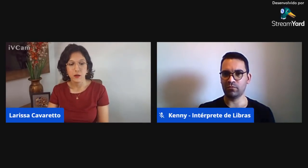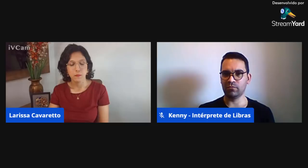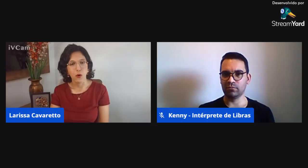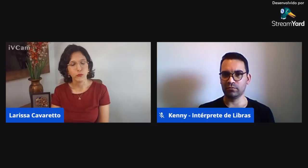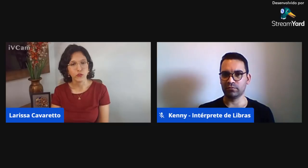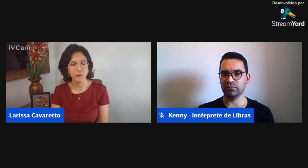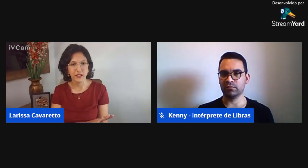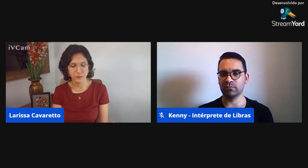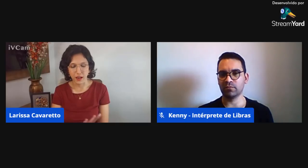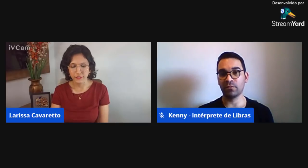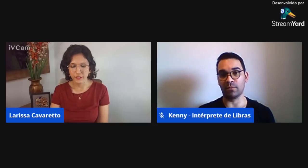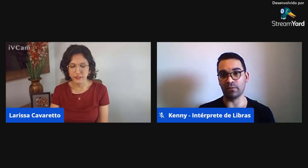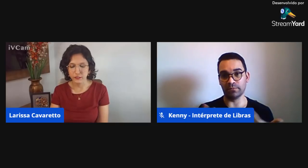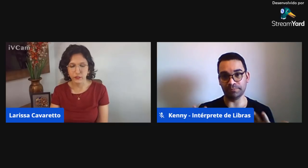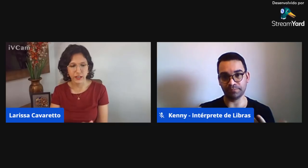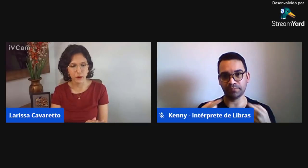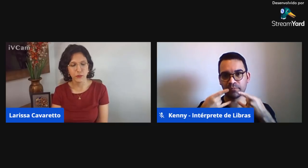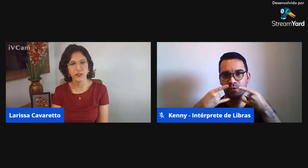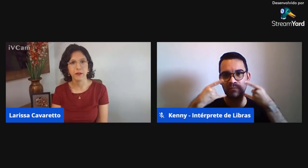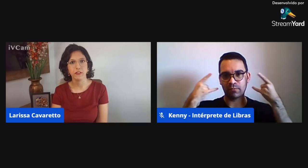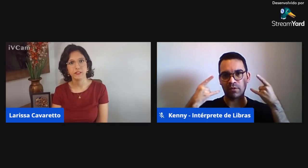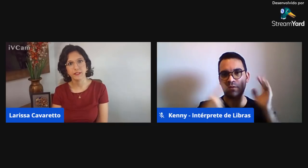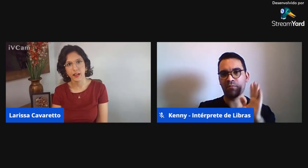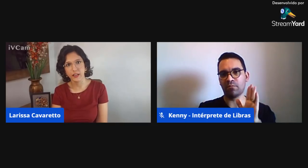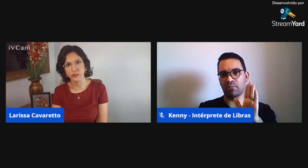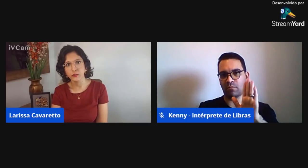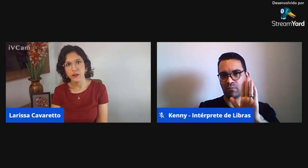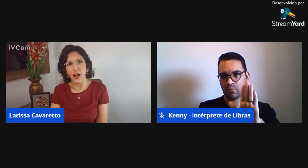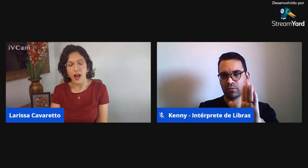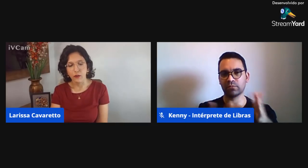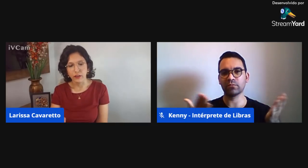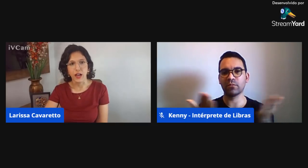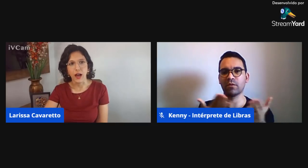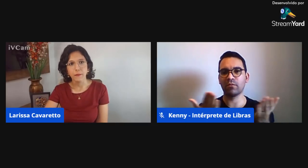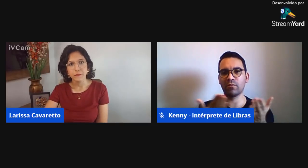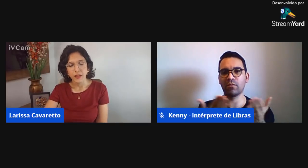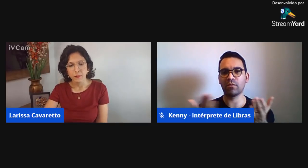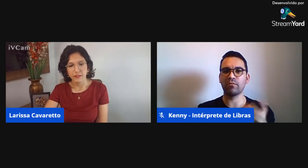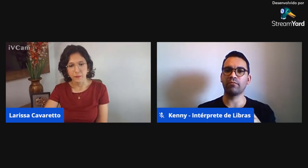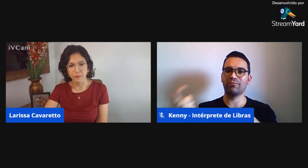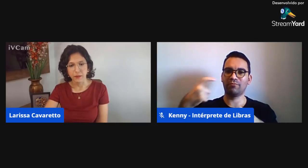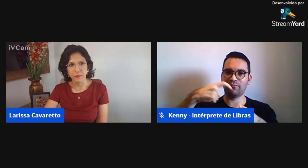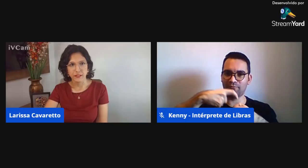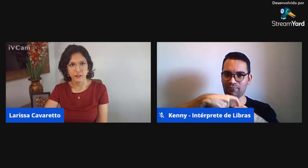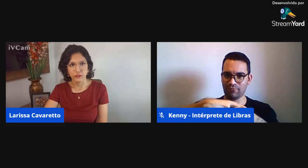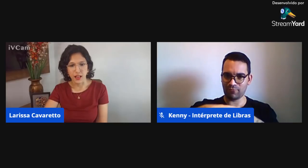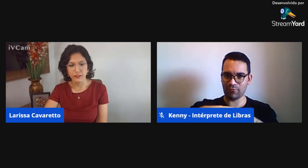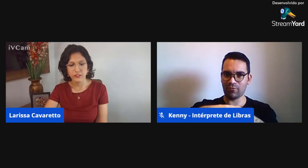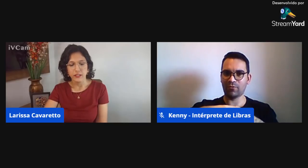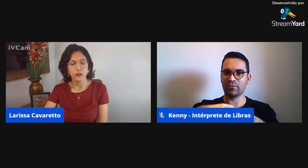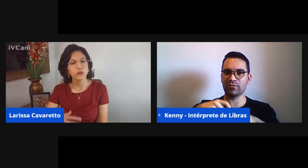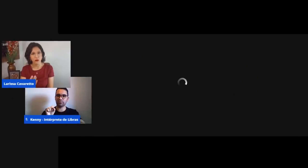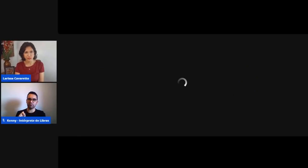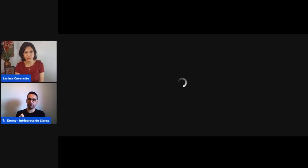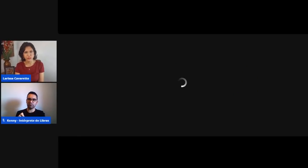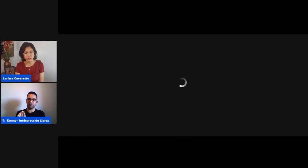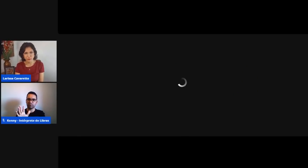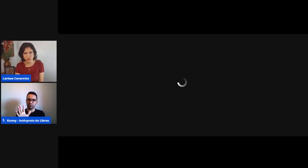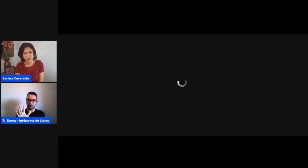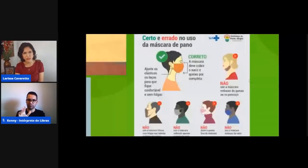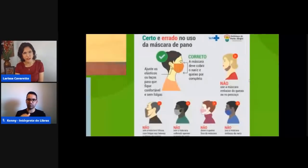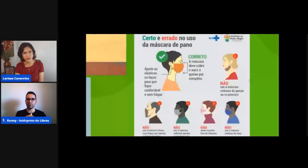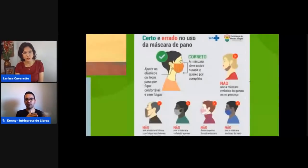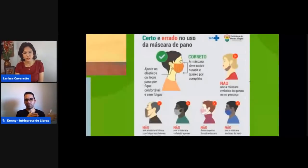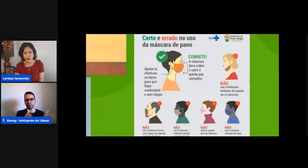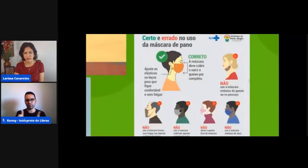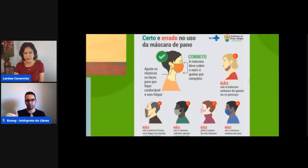Bom, sobre as máscaras, o que eu queria mostrar para vocês era isso. Agora a gente vai voltar para a apresentação de slides e continuar falando das outras